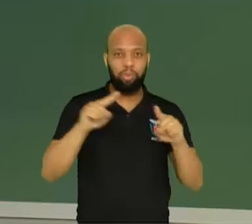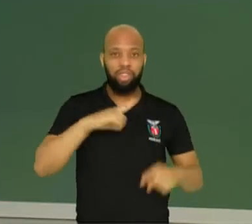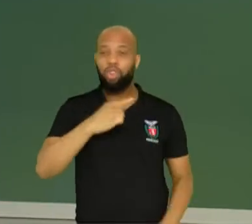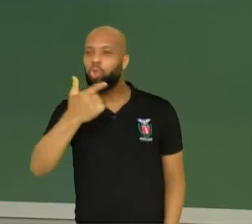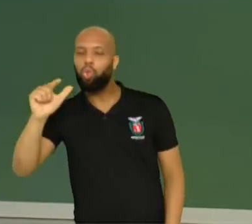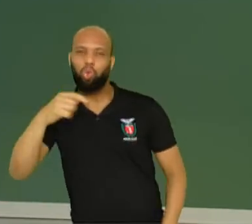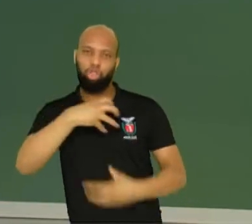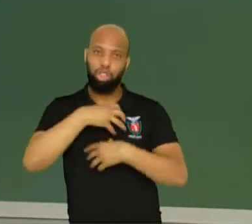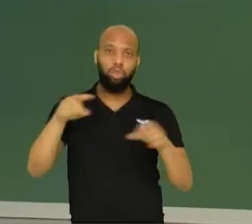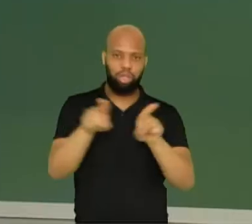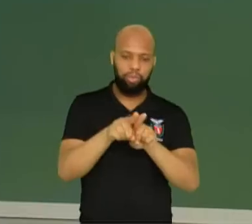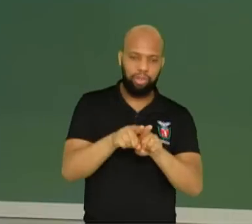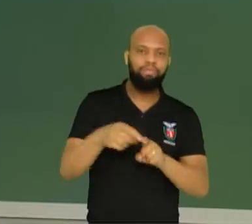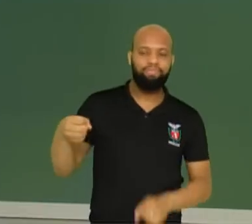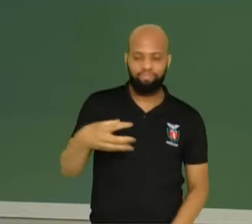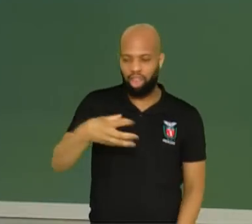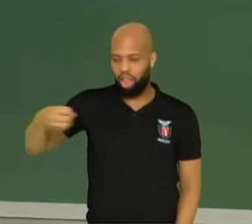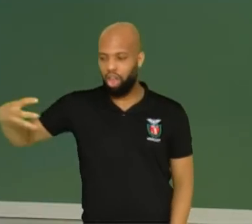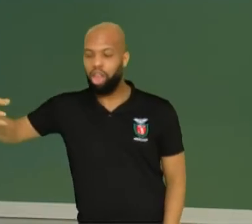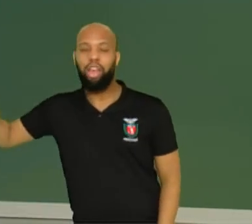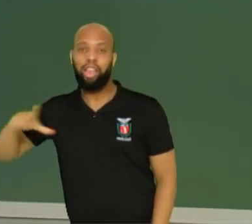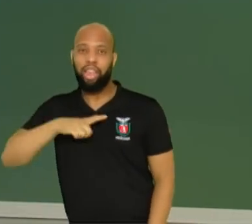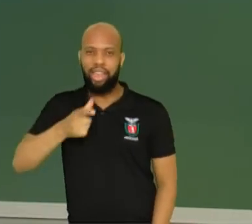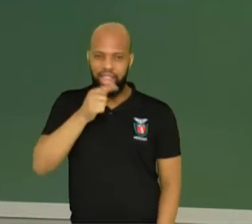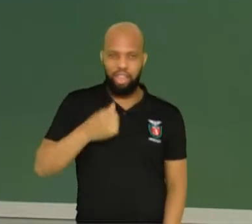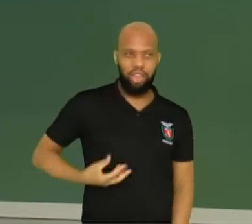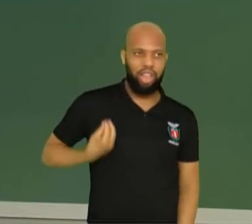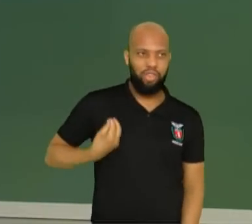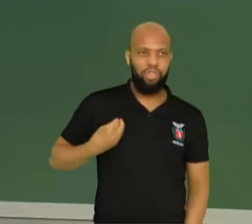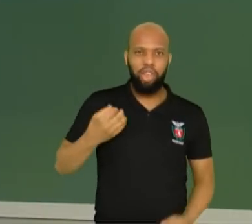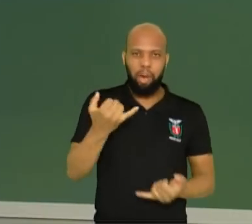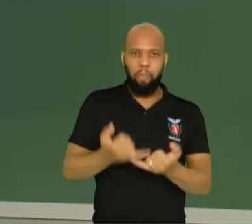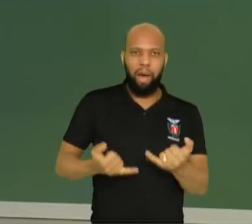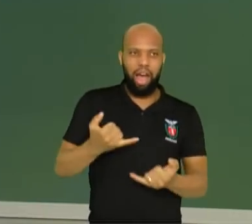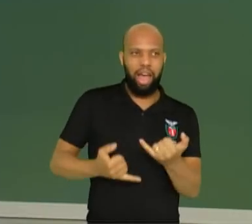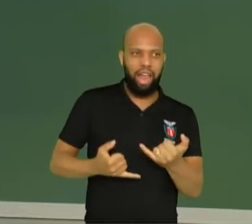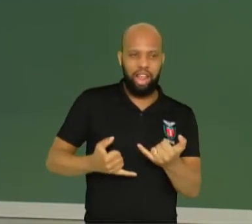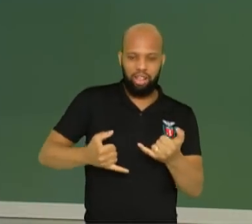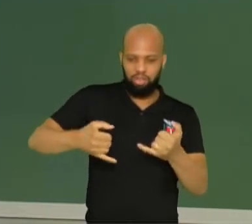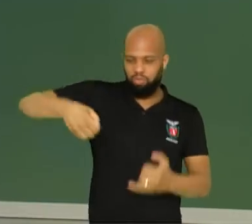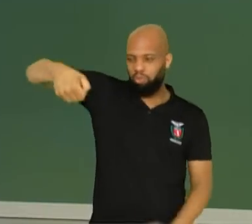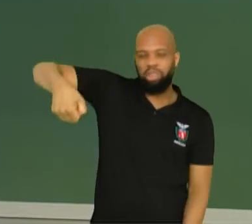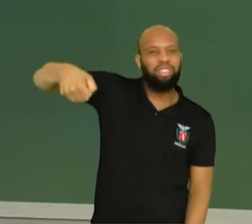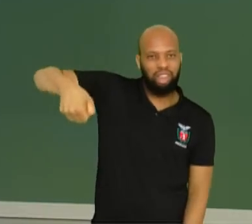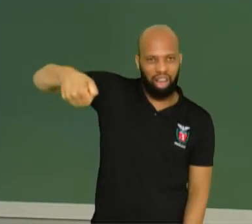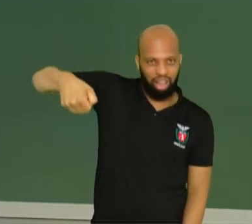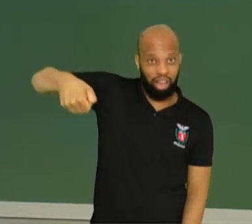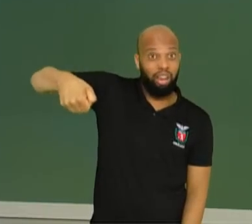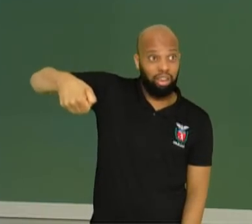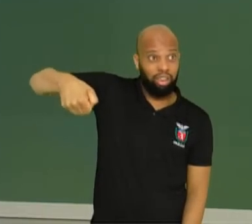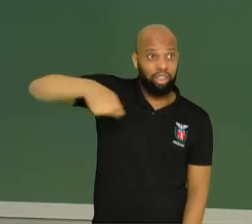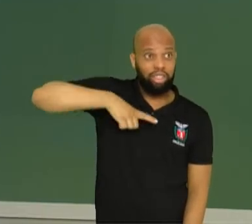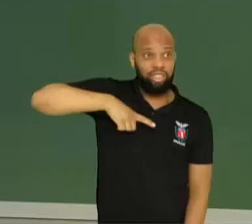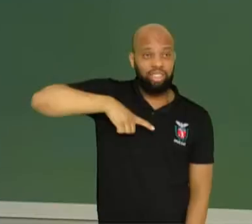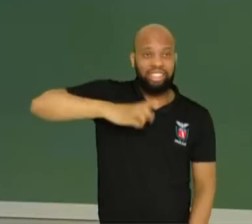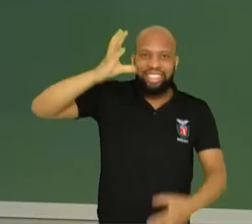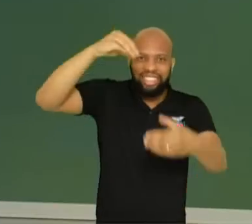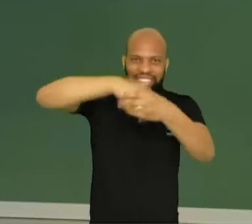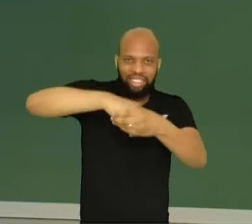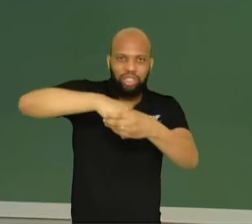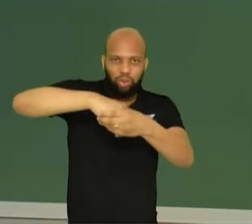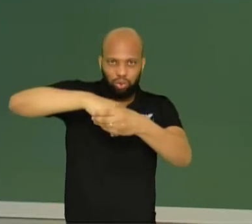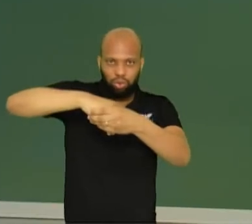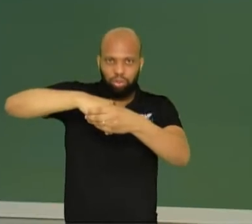de água-viva também. Tem um tipo de água-viva que ela é uma bolsa, como se fosse um saco, e os tentáculos dela ficam dentro desse